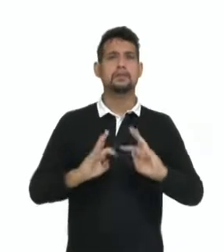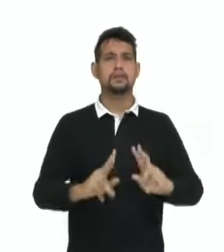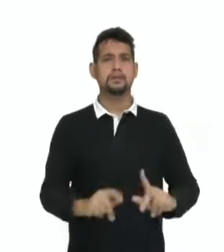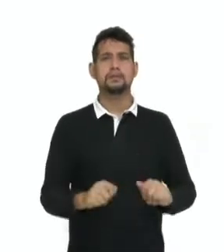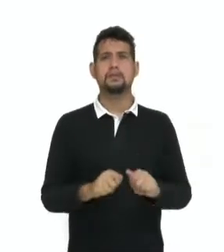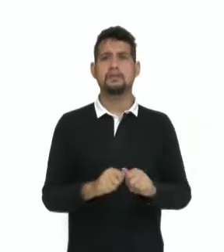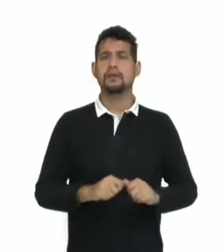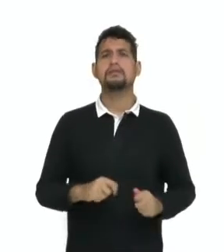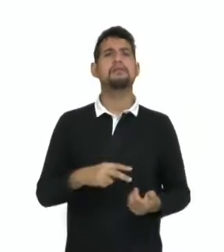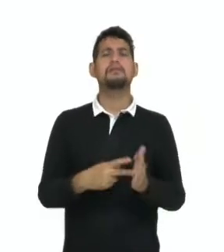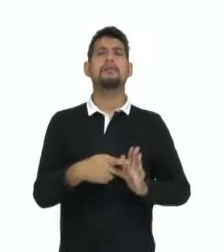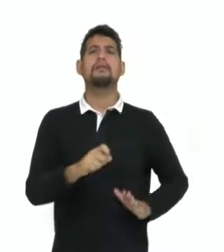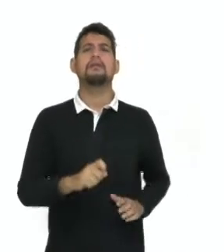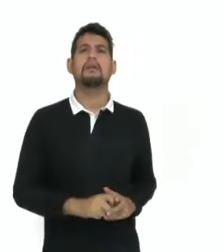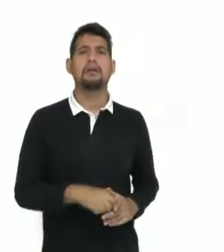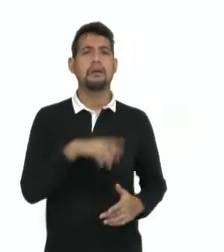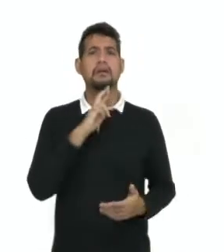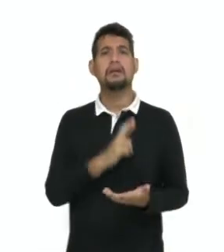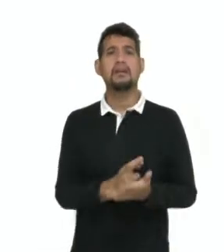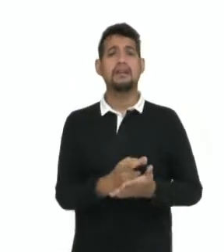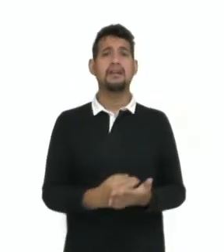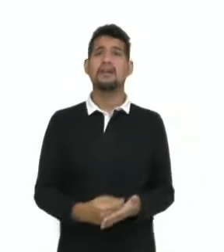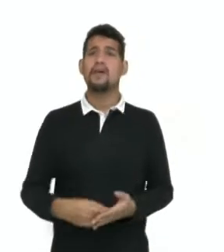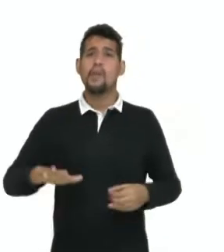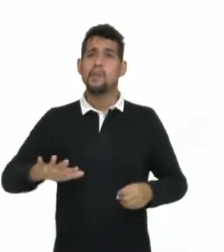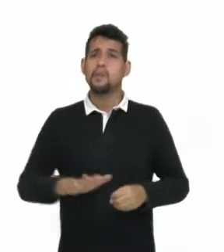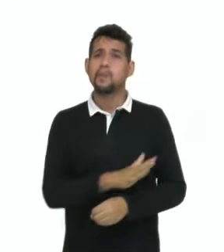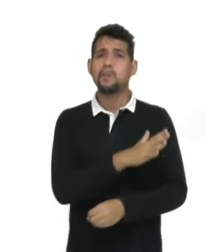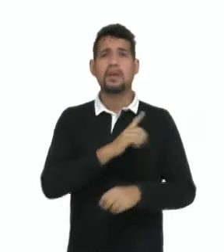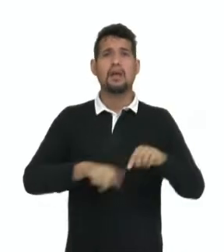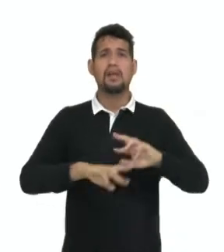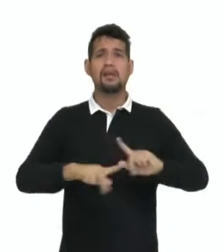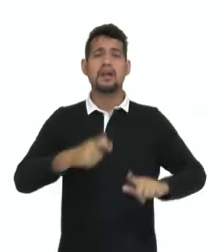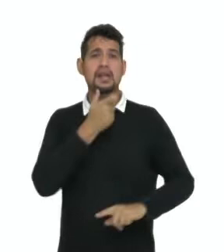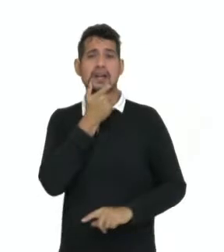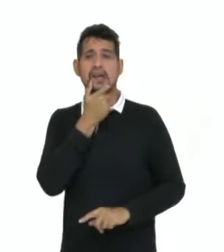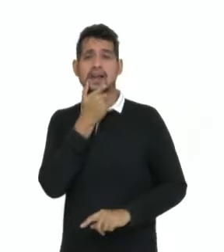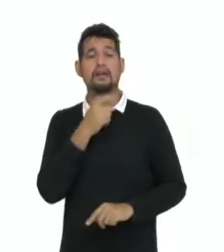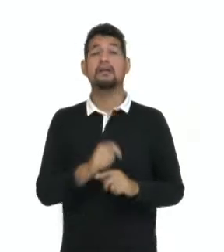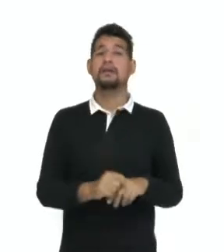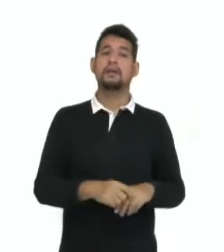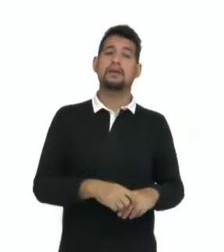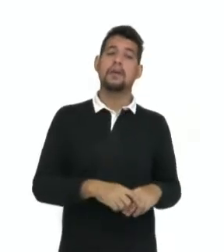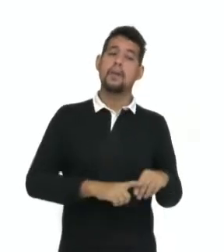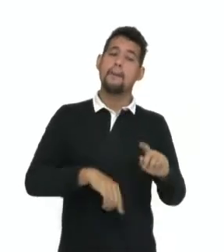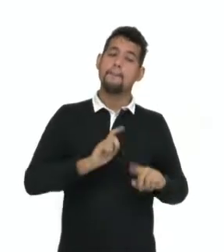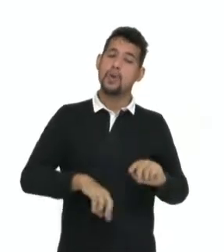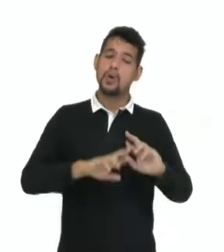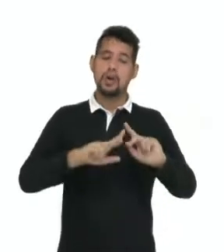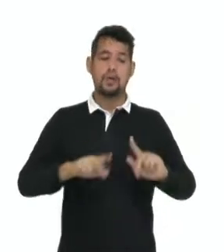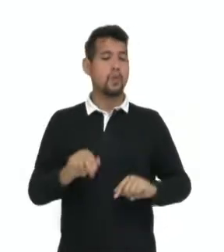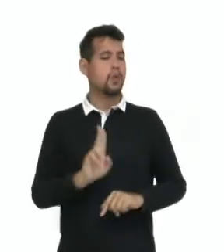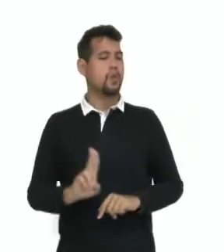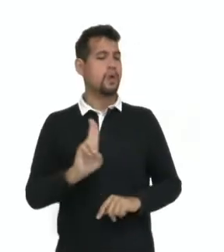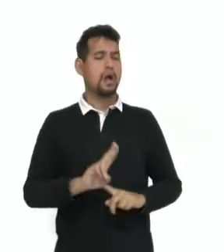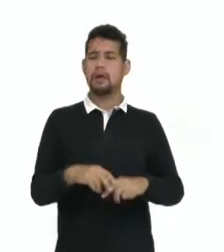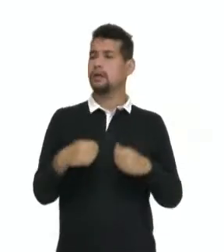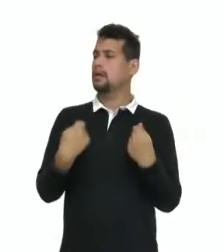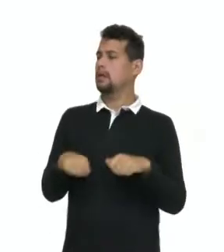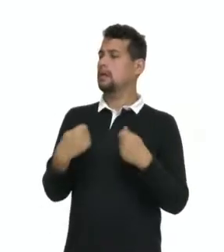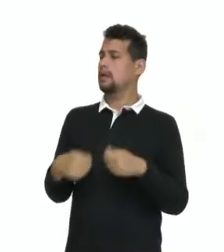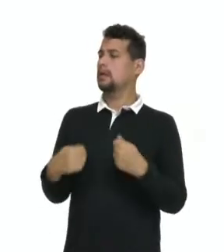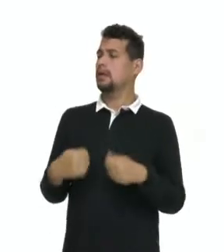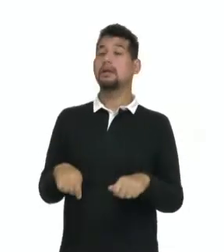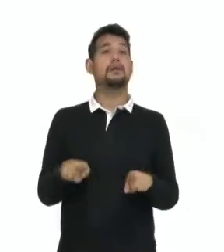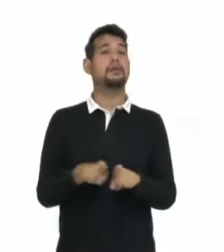feitos, resultaram em inundação de produtos ingleses, né? Desde produtos que de fato eram úteis e necessários, até